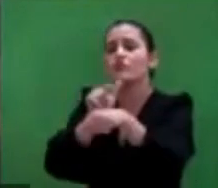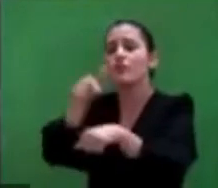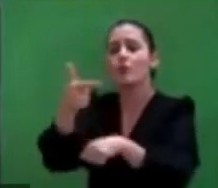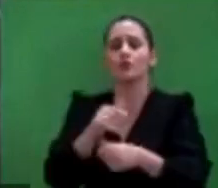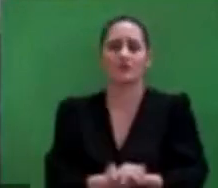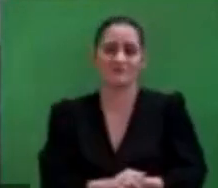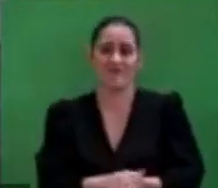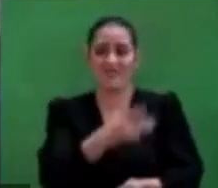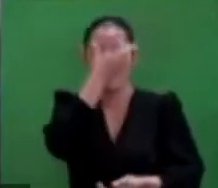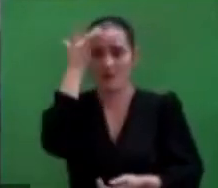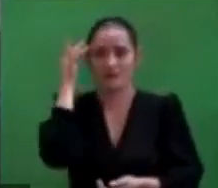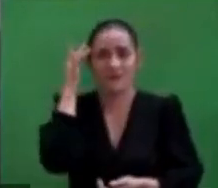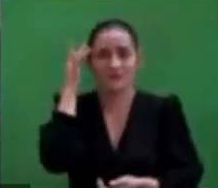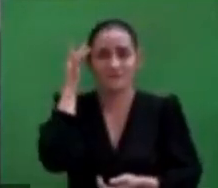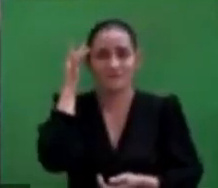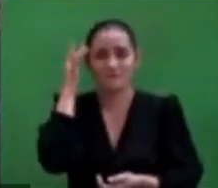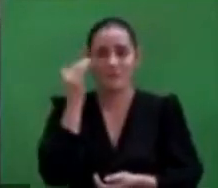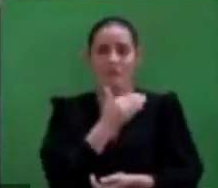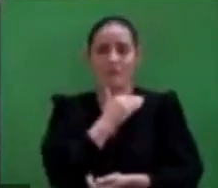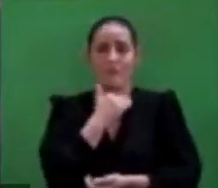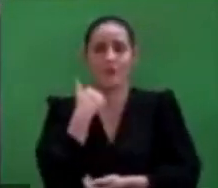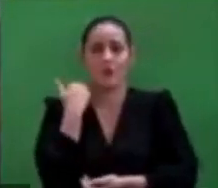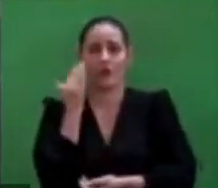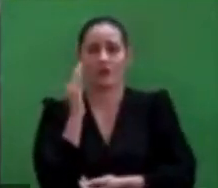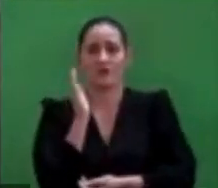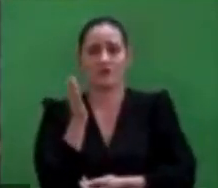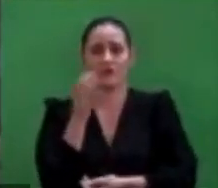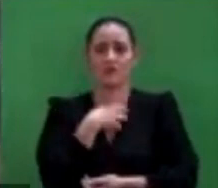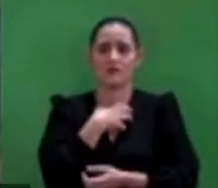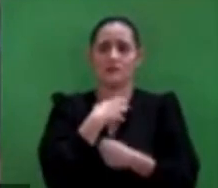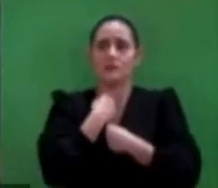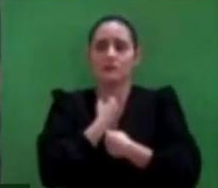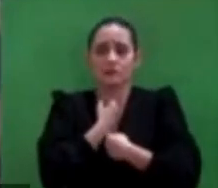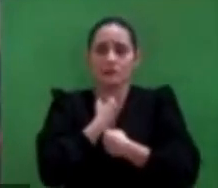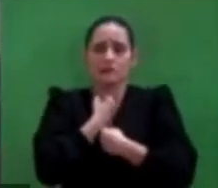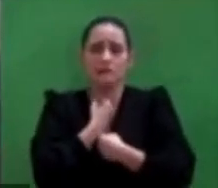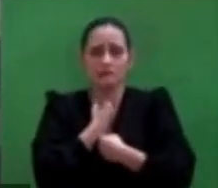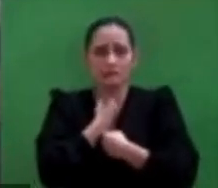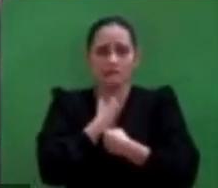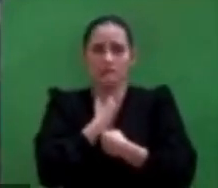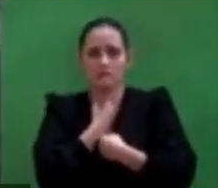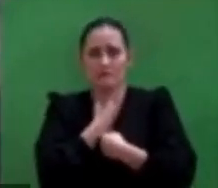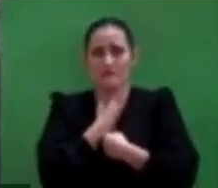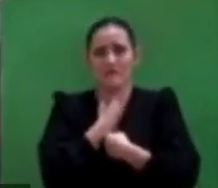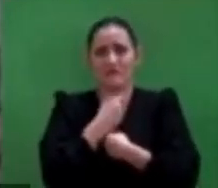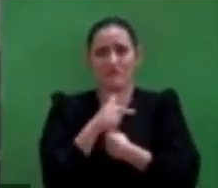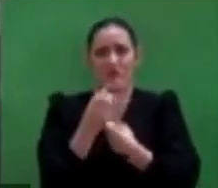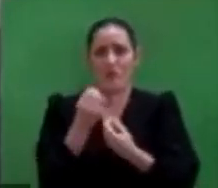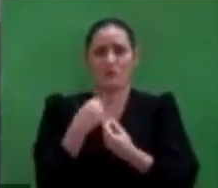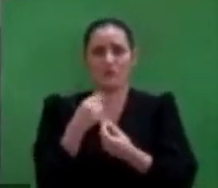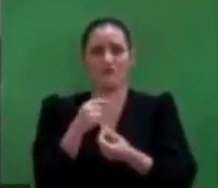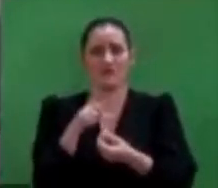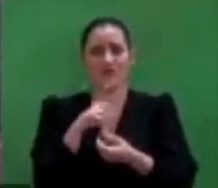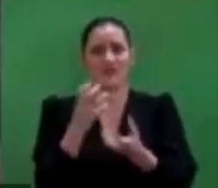a pessoa, morrendo já, com a corda no pescoço, o dono da empresa diz: é o jeito para não